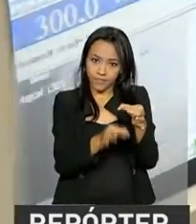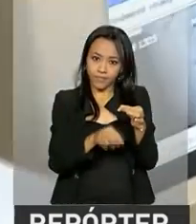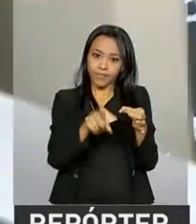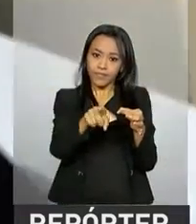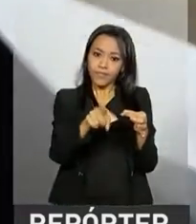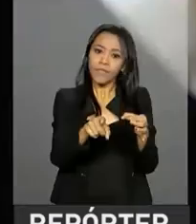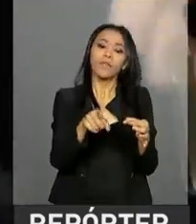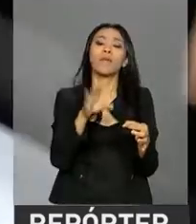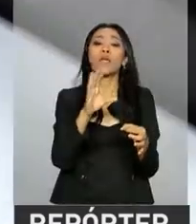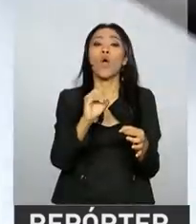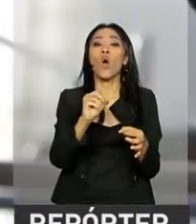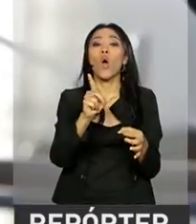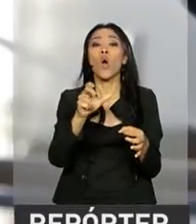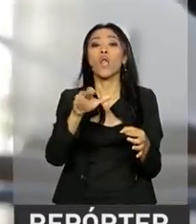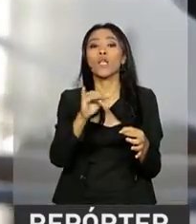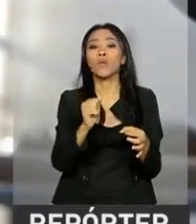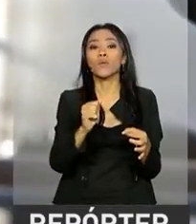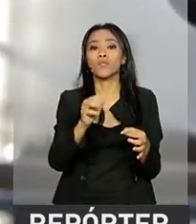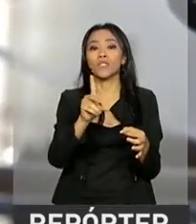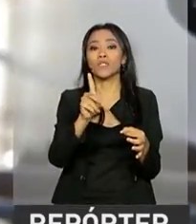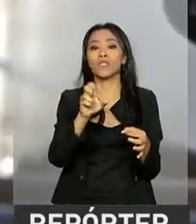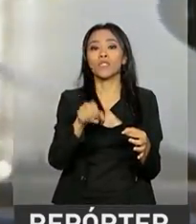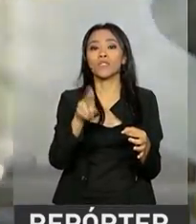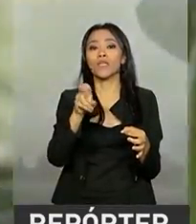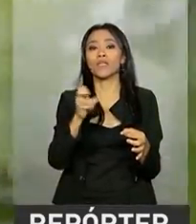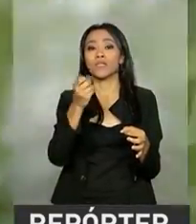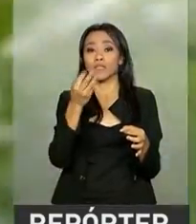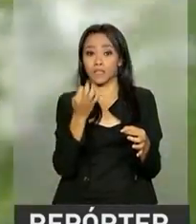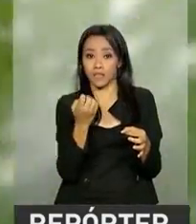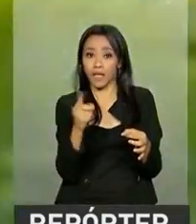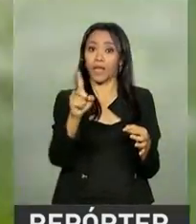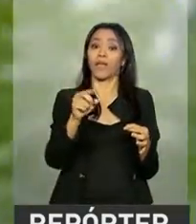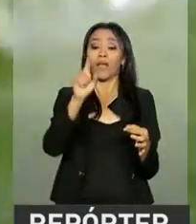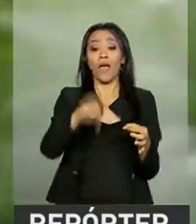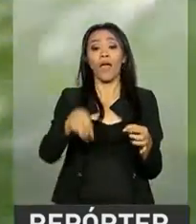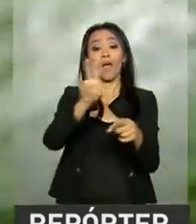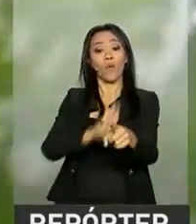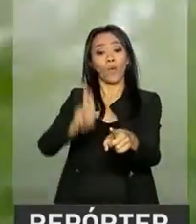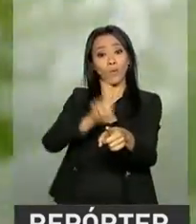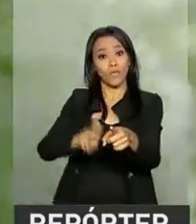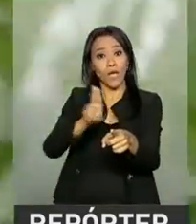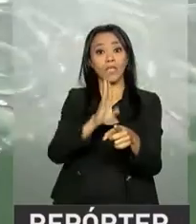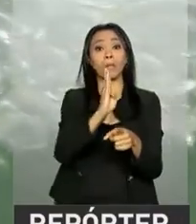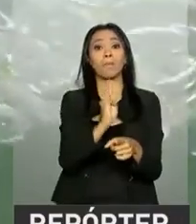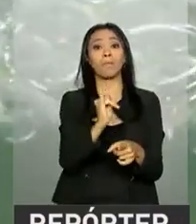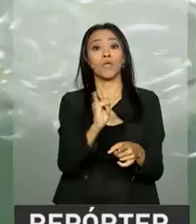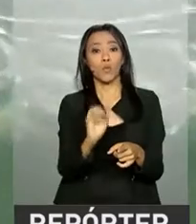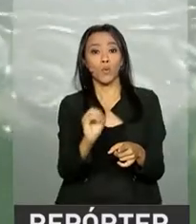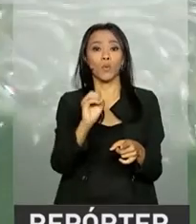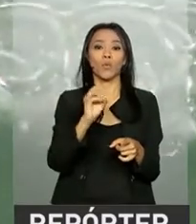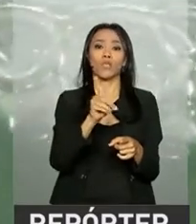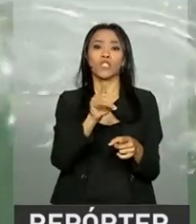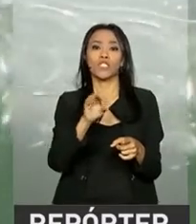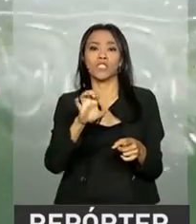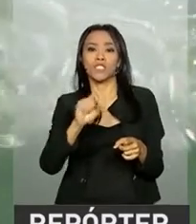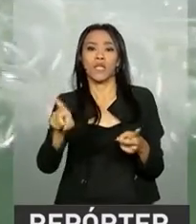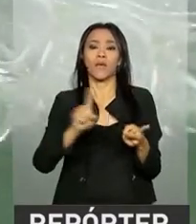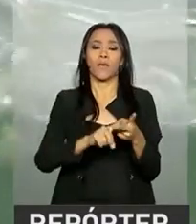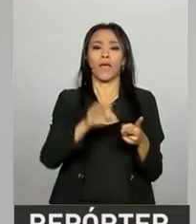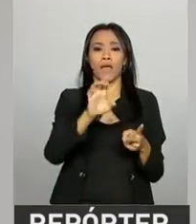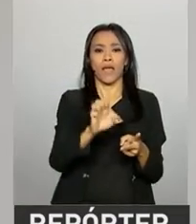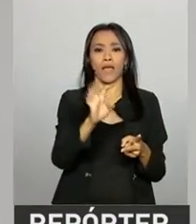do óleo de dendê, a biomassa das microalgas pode ser usada para a produção de biodiesel, etanol e de